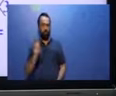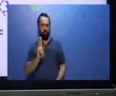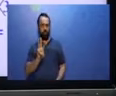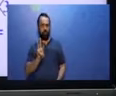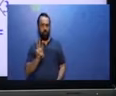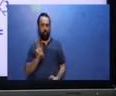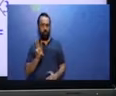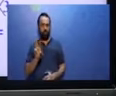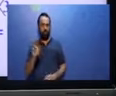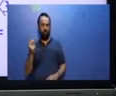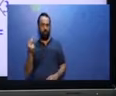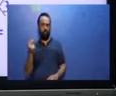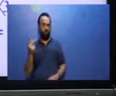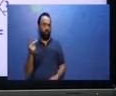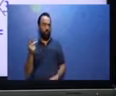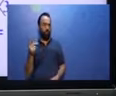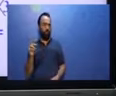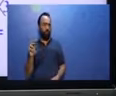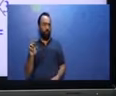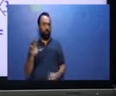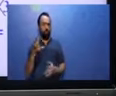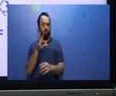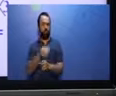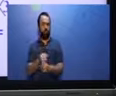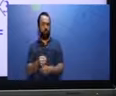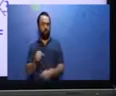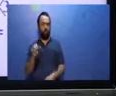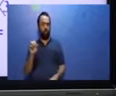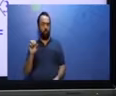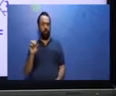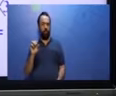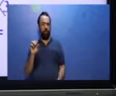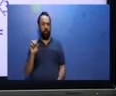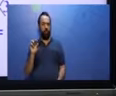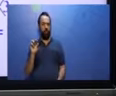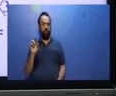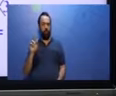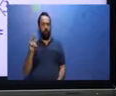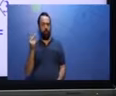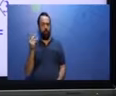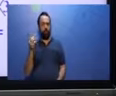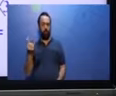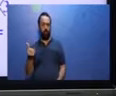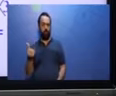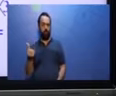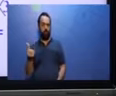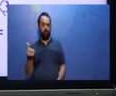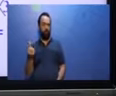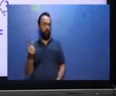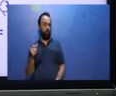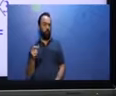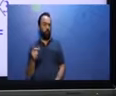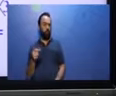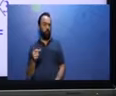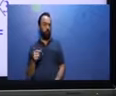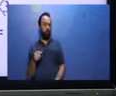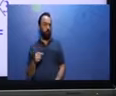3 oi e aí eu vou obter 6 hidrogênios três vezes h263